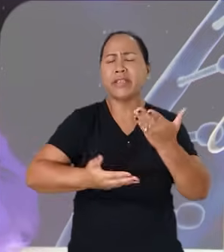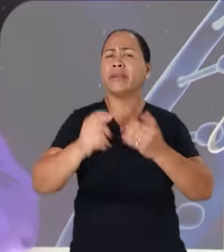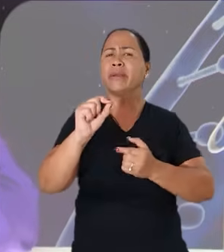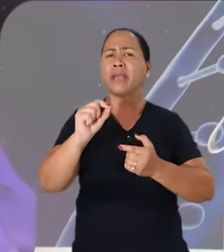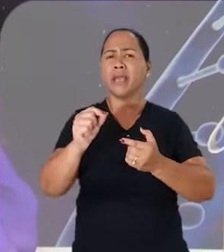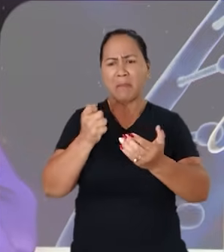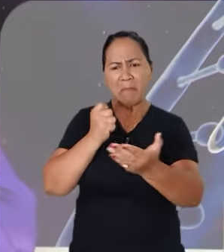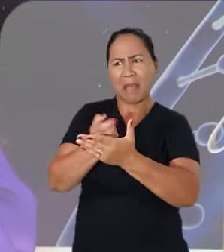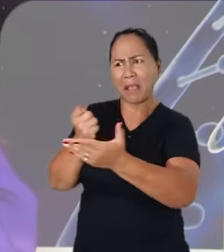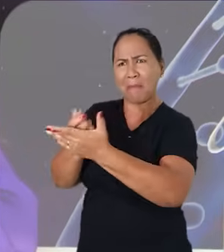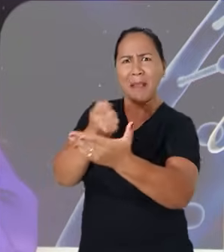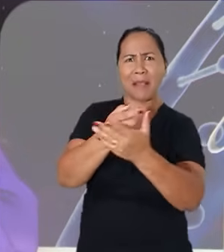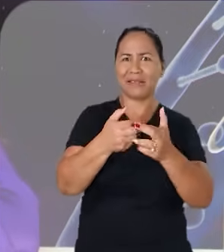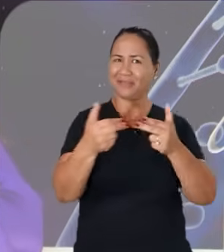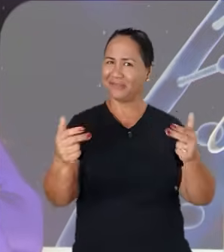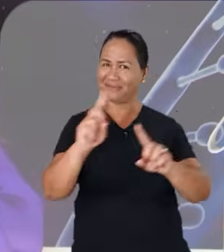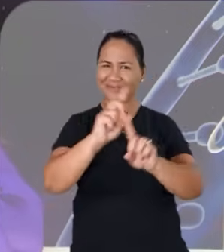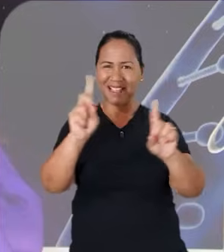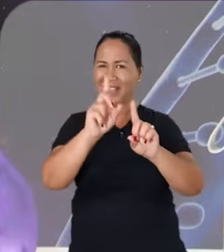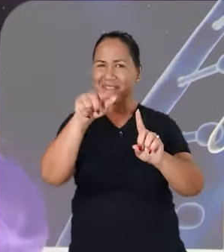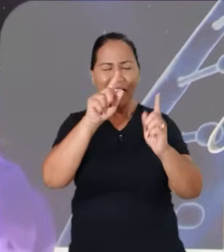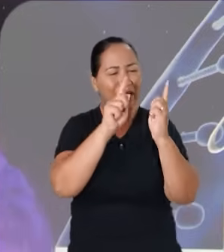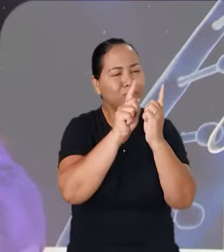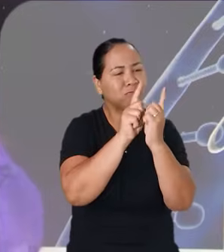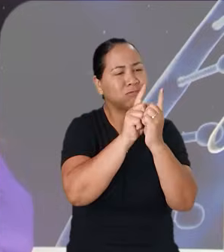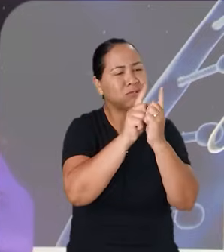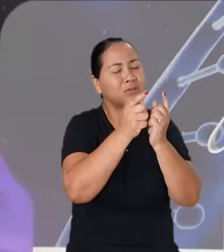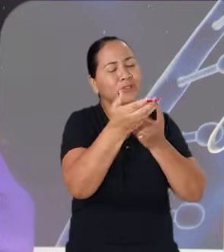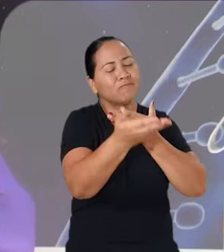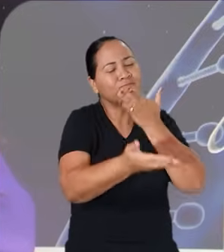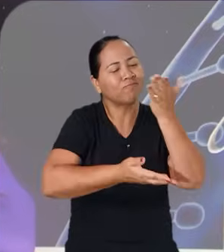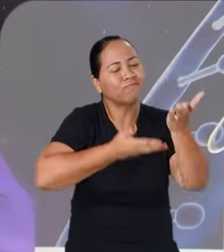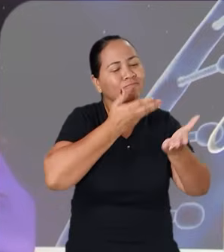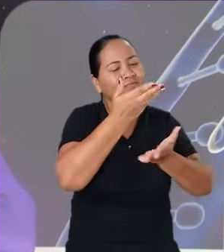fazer nada, é ouvir, é dar atenção,